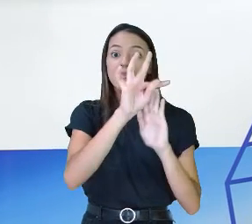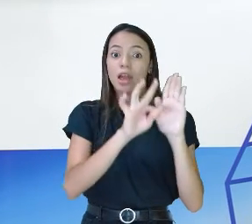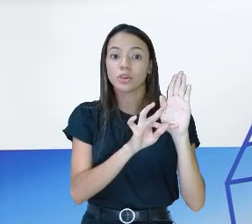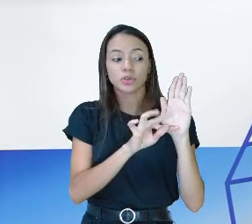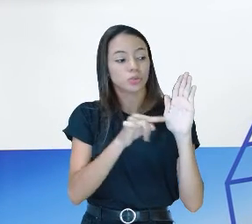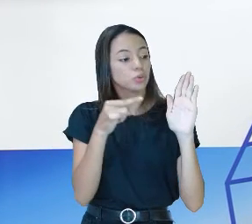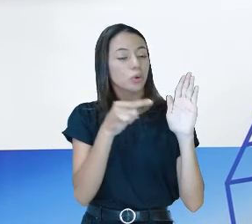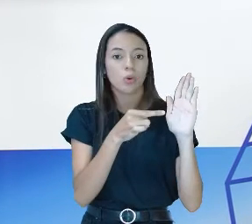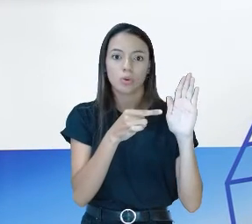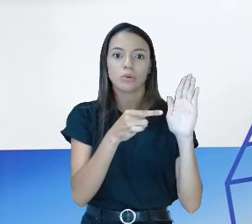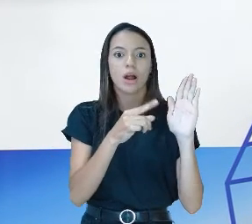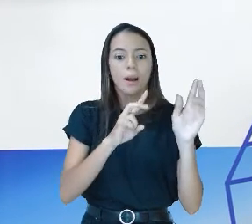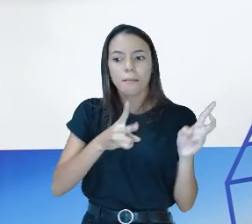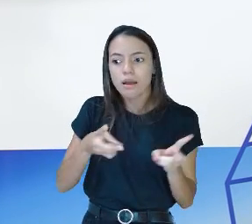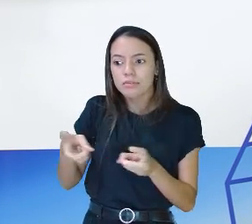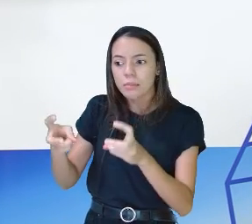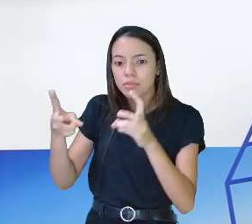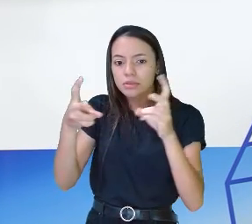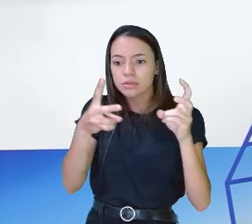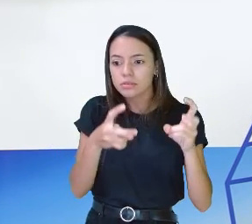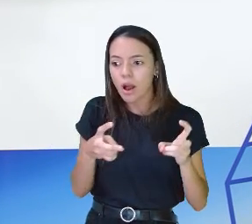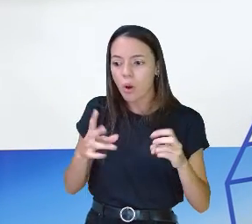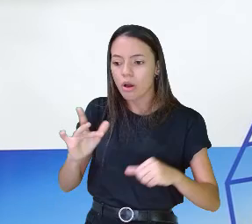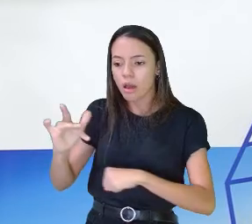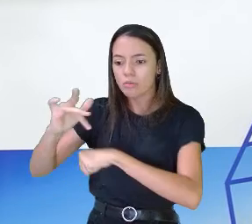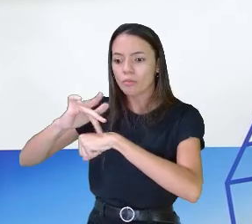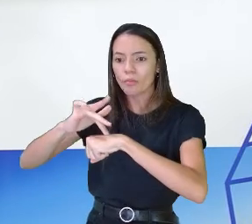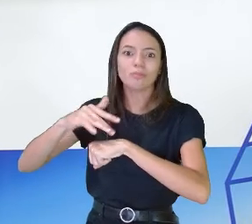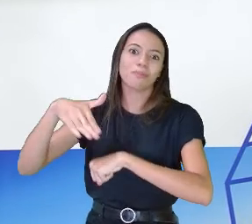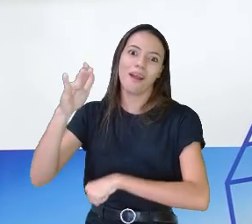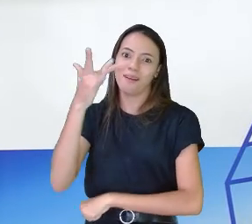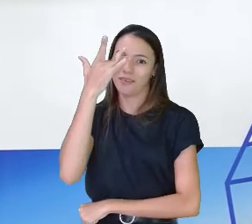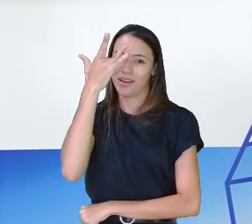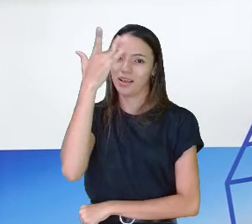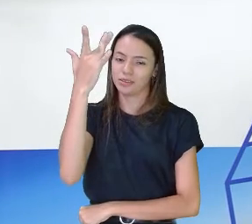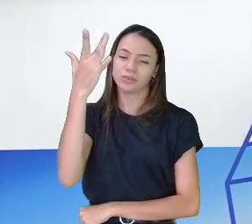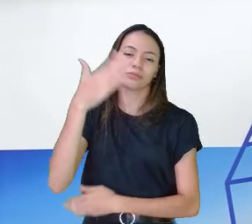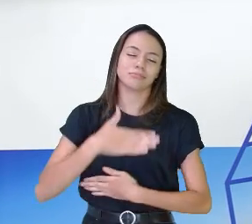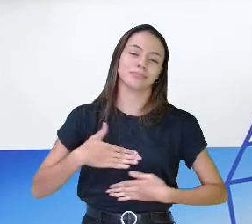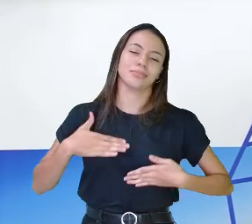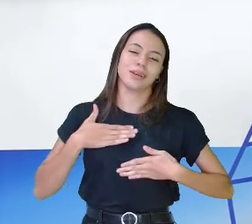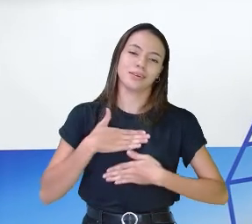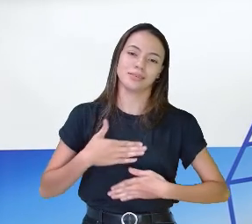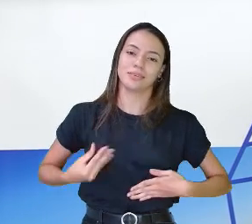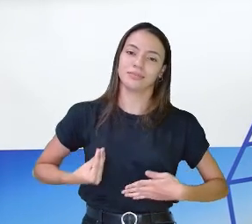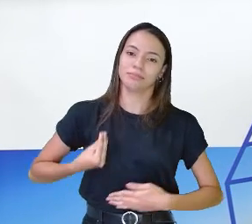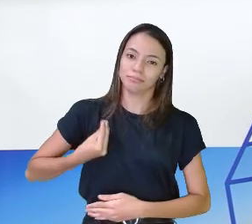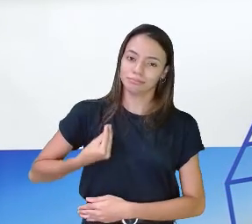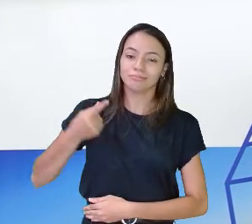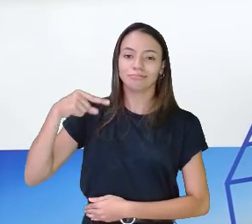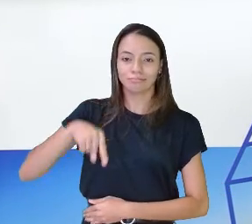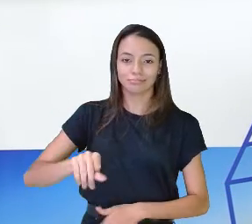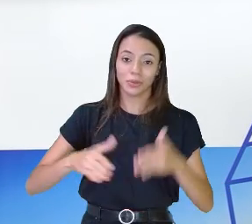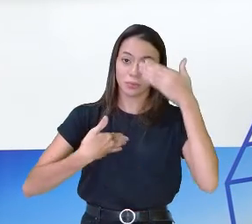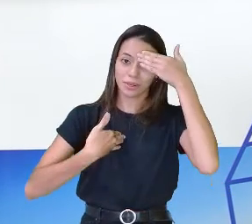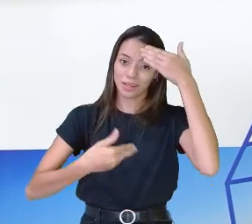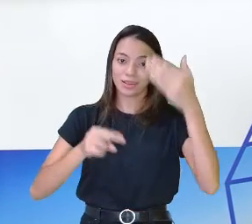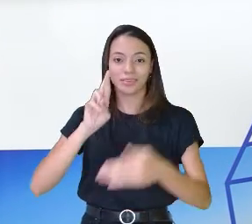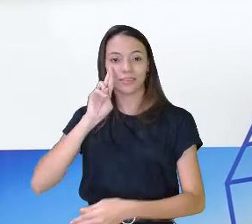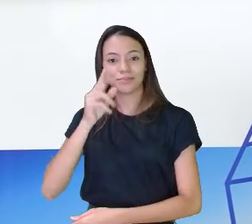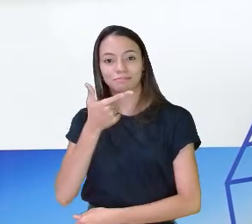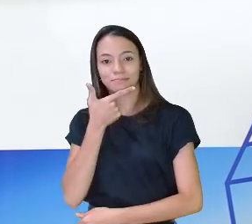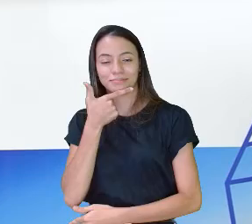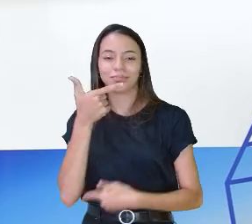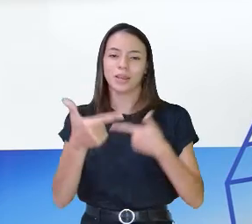vai refinando a nossa percepção à ironia, para ironia, tá? Então, como sempre, foi um prazer estar aqui. Obrigada, Raquel, pelo